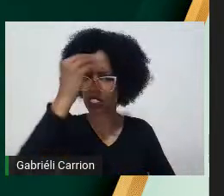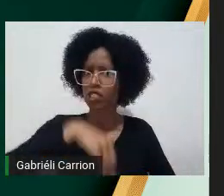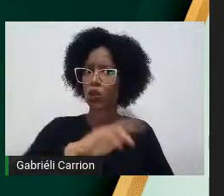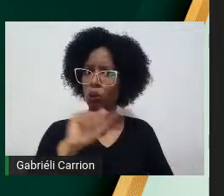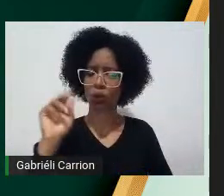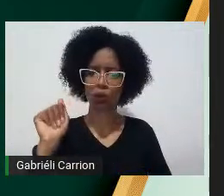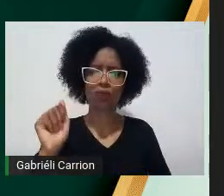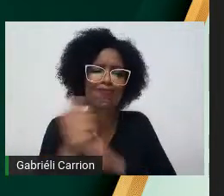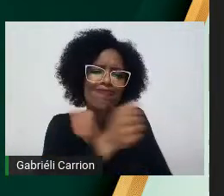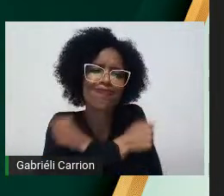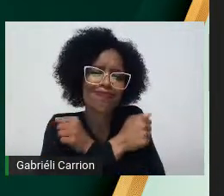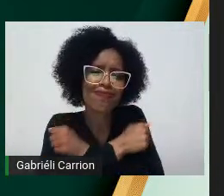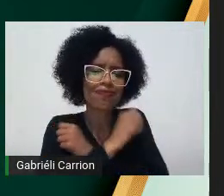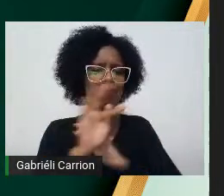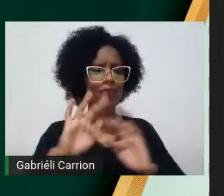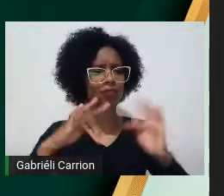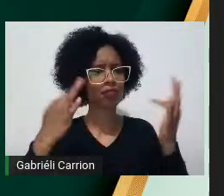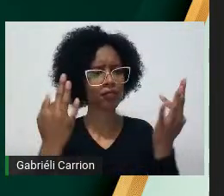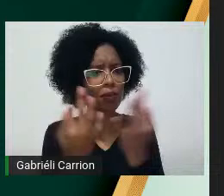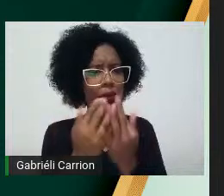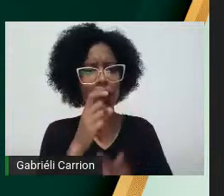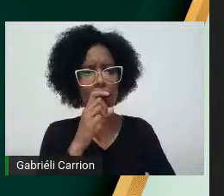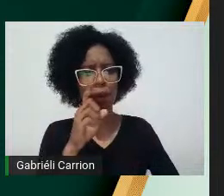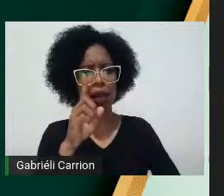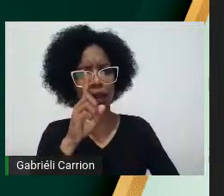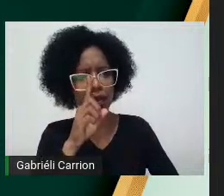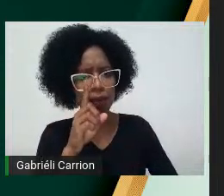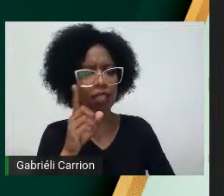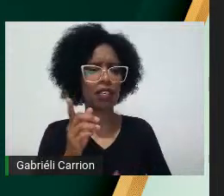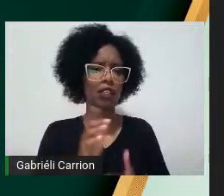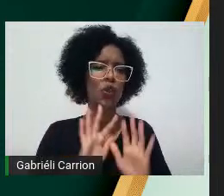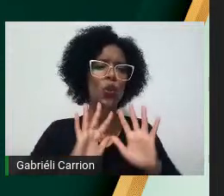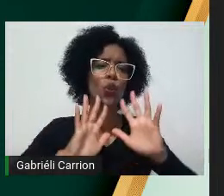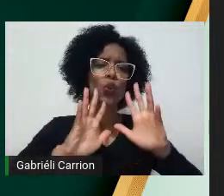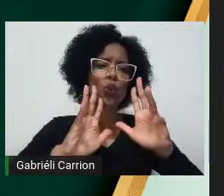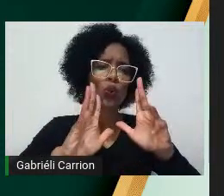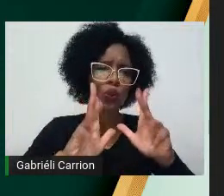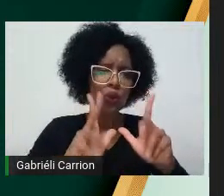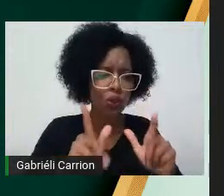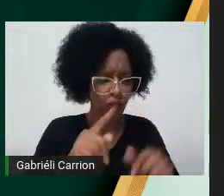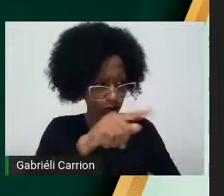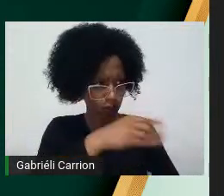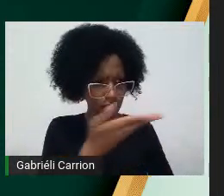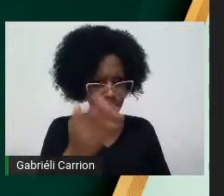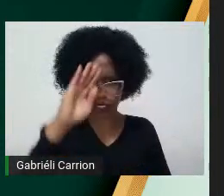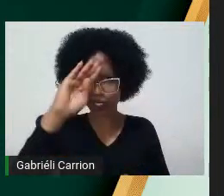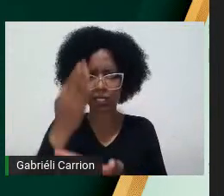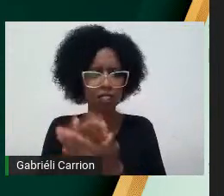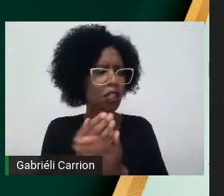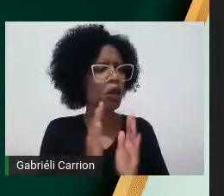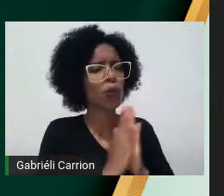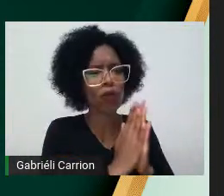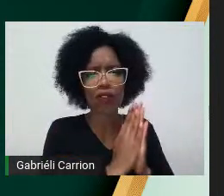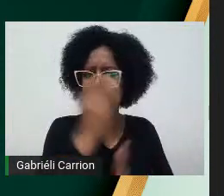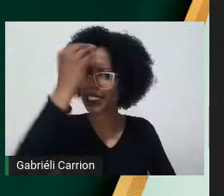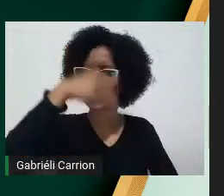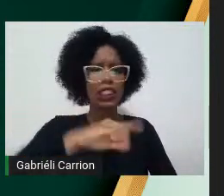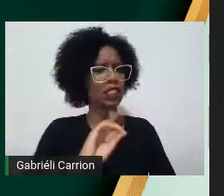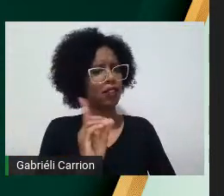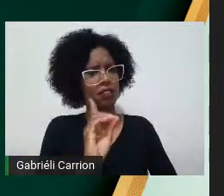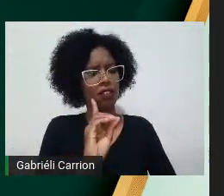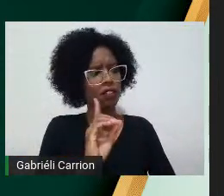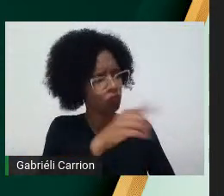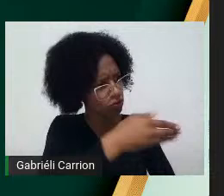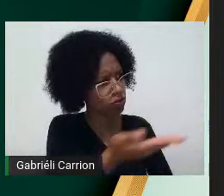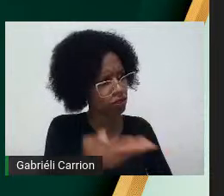familiares, abracem seus pais, suas mães, todos aqueles que vocês acreditam. Não desistam jamais. Acreditem em vocês